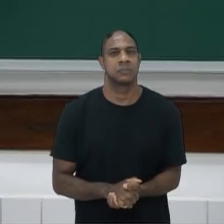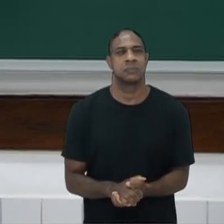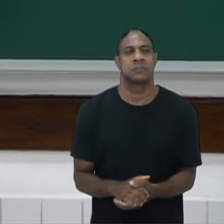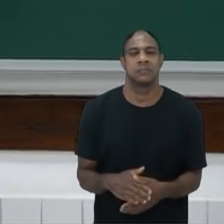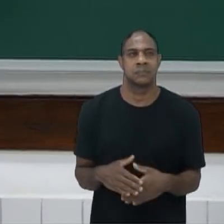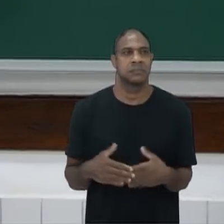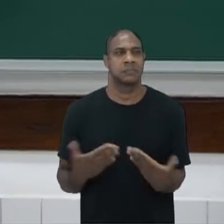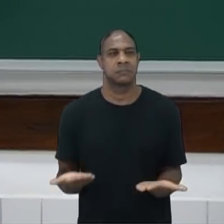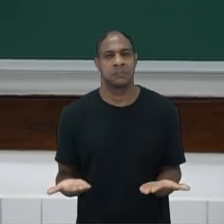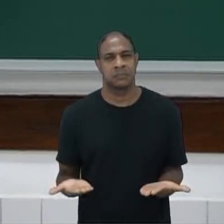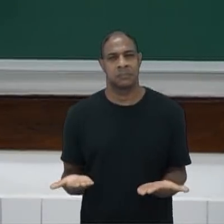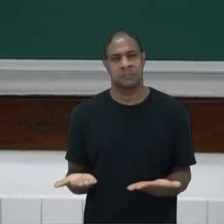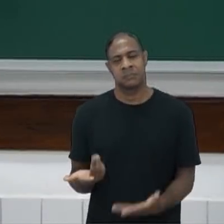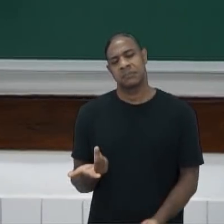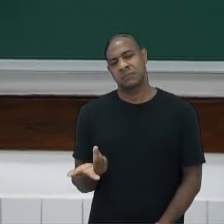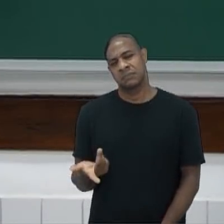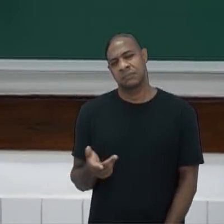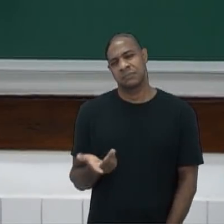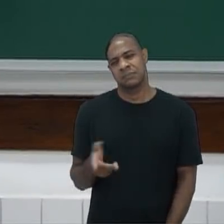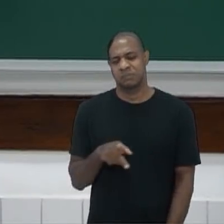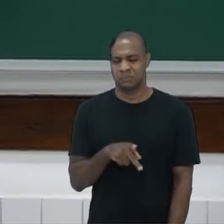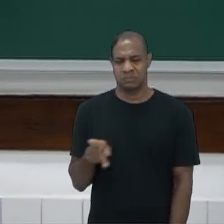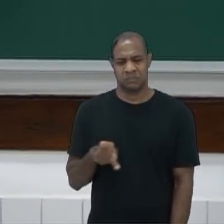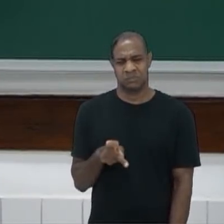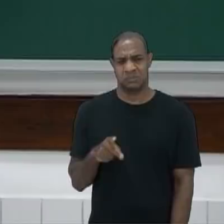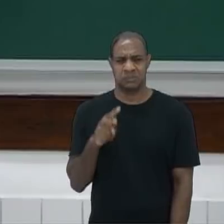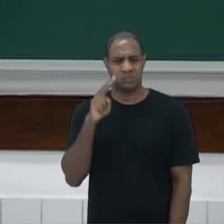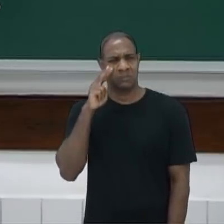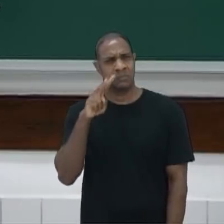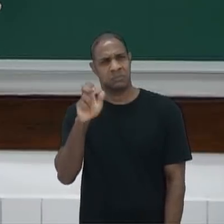Ah, Fabiano, eu fiquei olhando a imagem